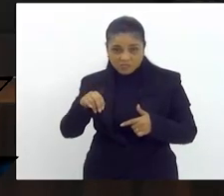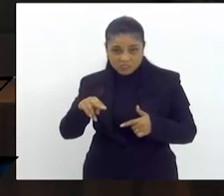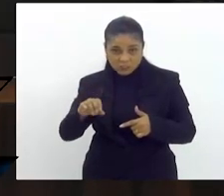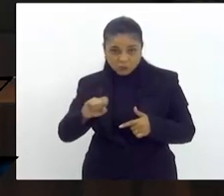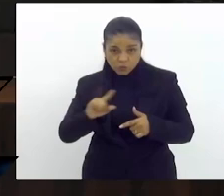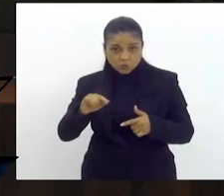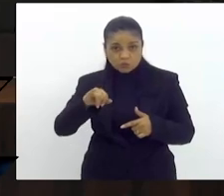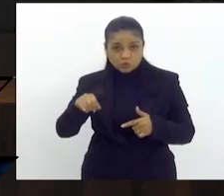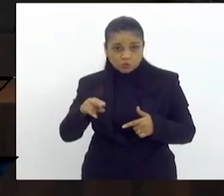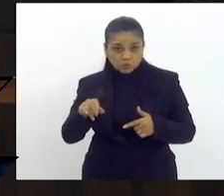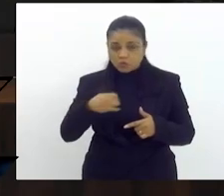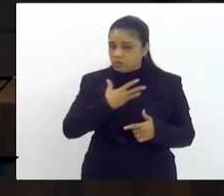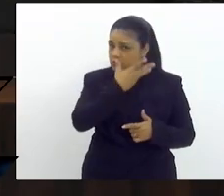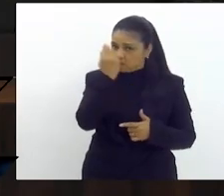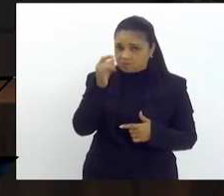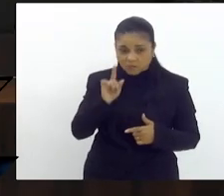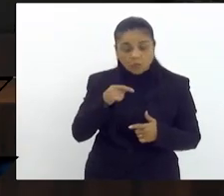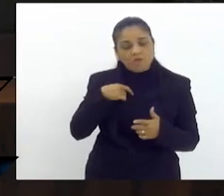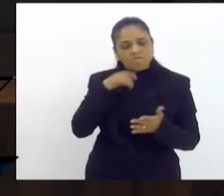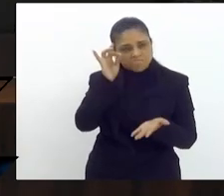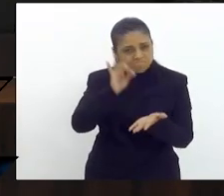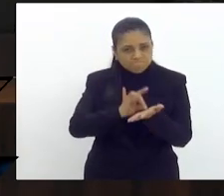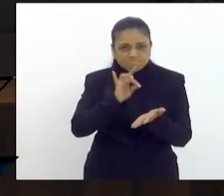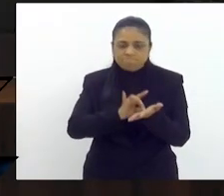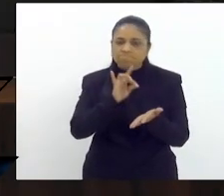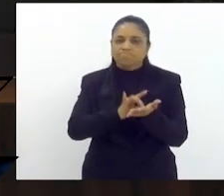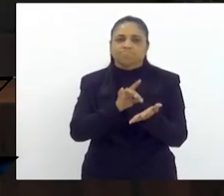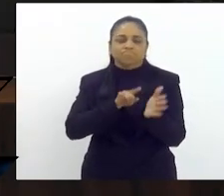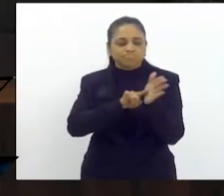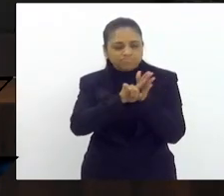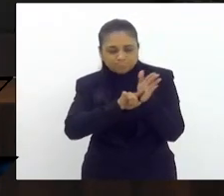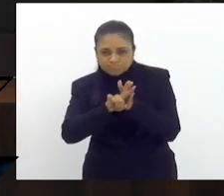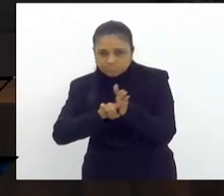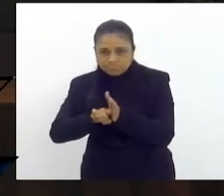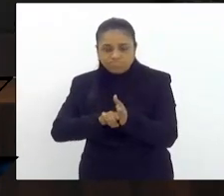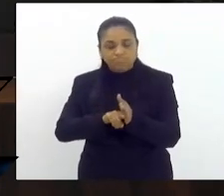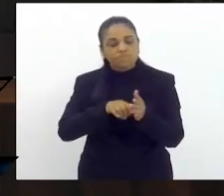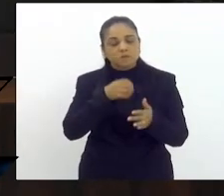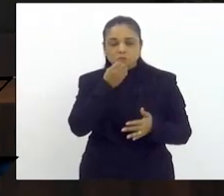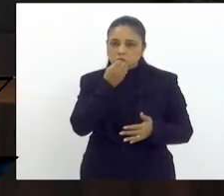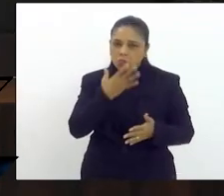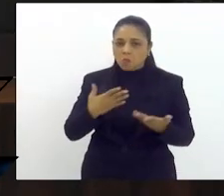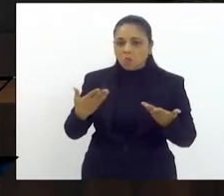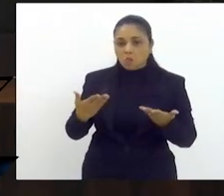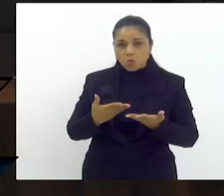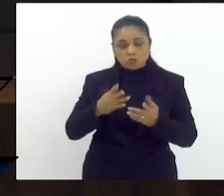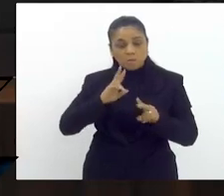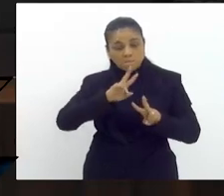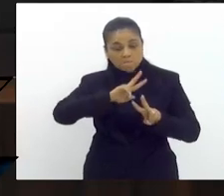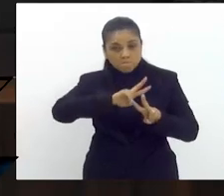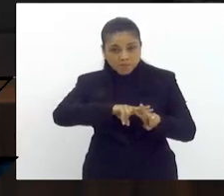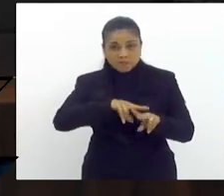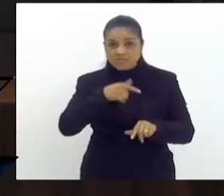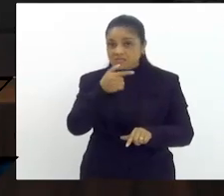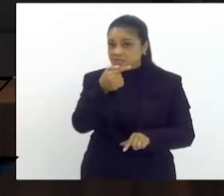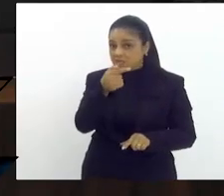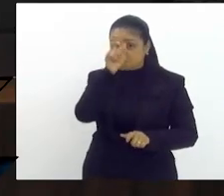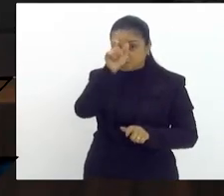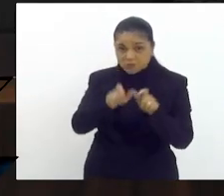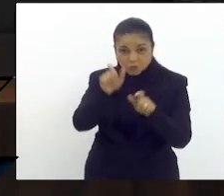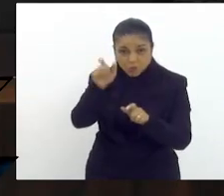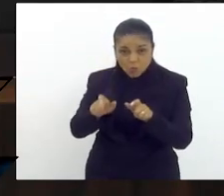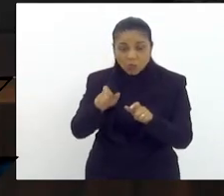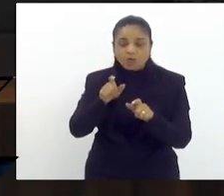fosse verdadeiramente apurado e é muito bom saber que hoje já foi um presas sete pessoas